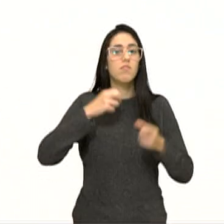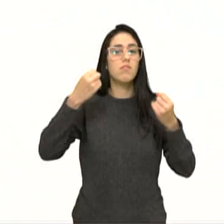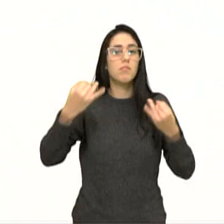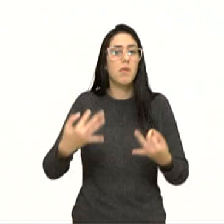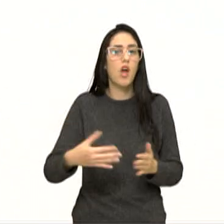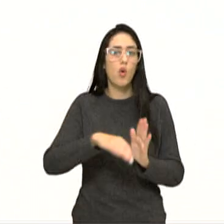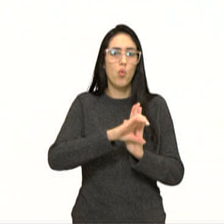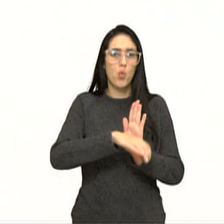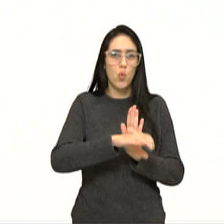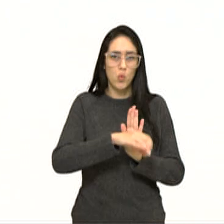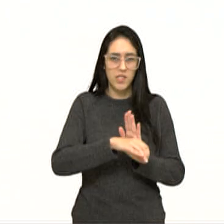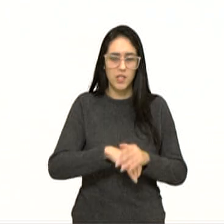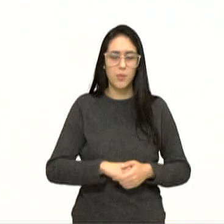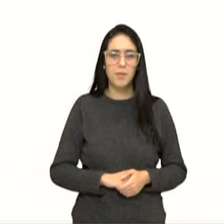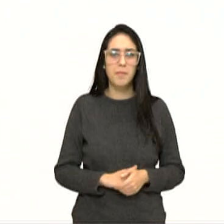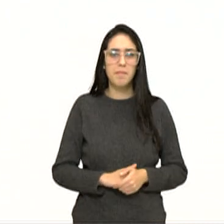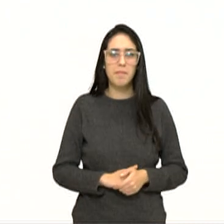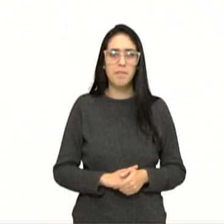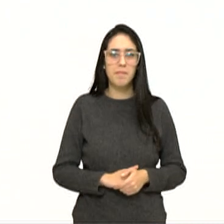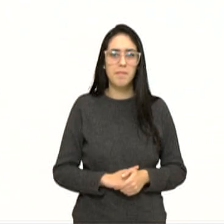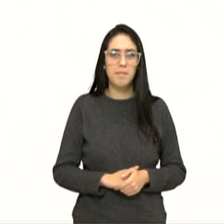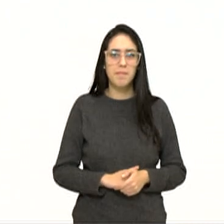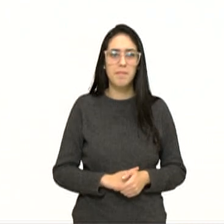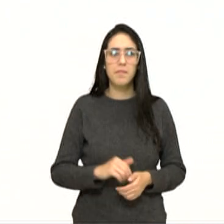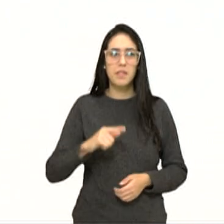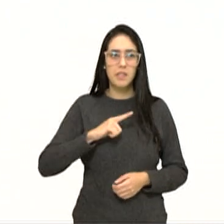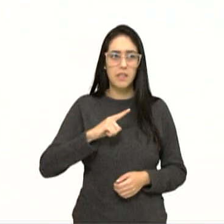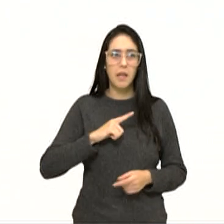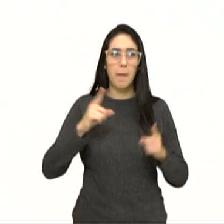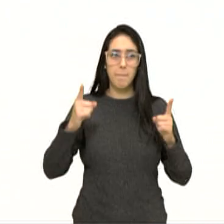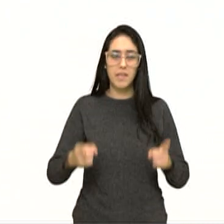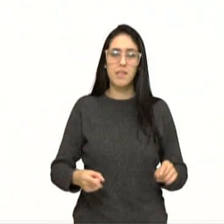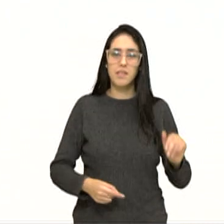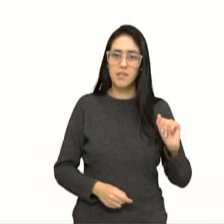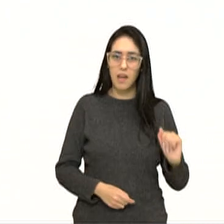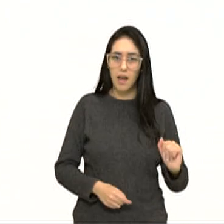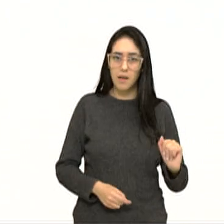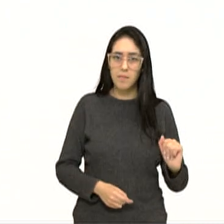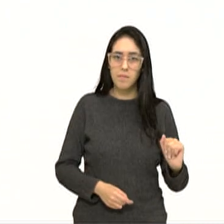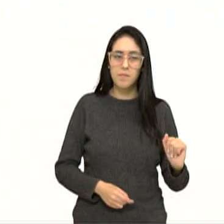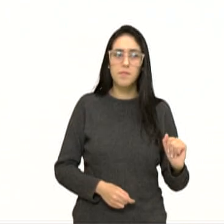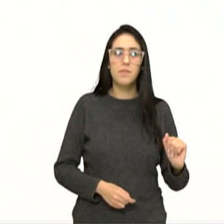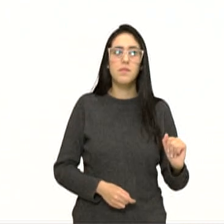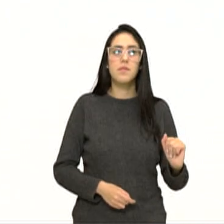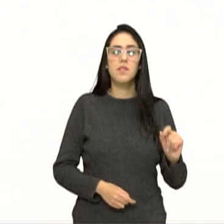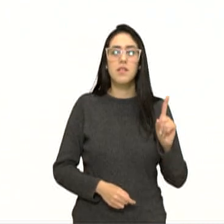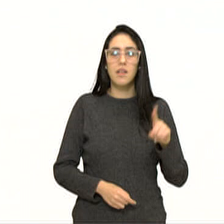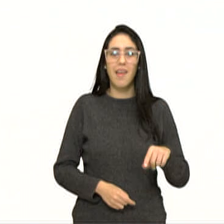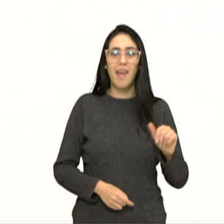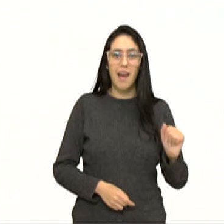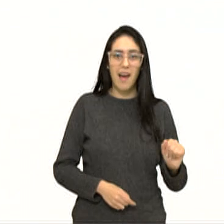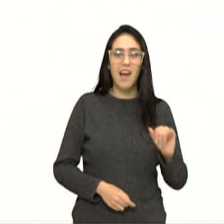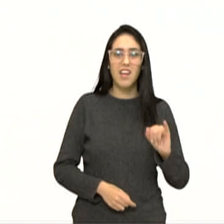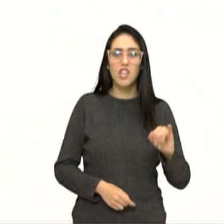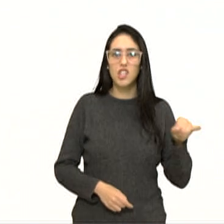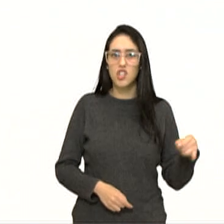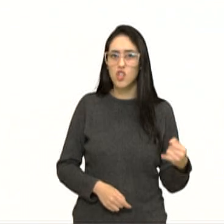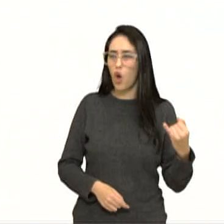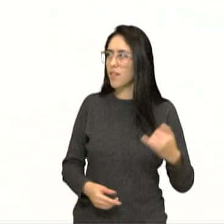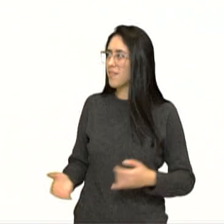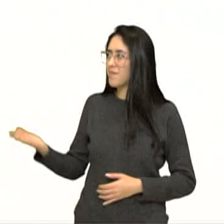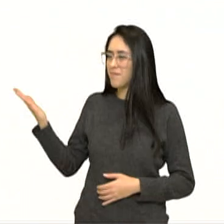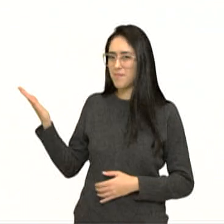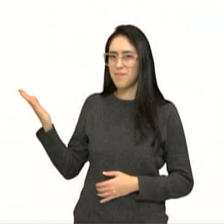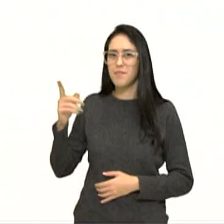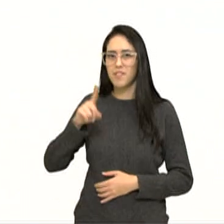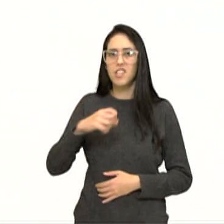definição então dessa matriz. Lê-se matriz A dos elementos A e J. Lembra que esses númerozinhos